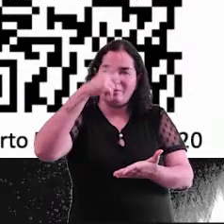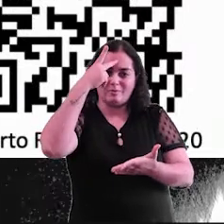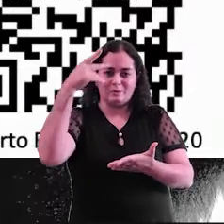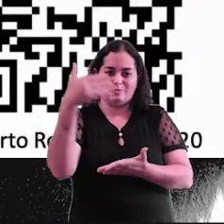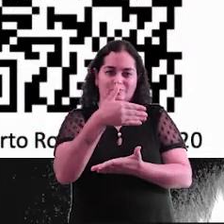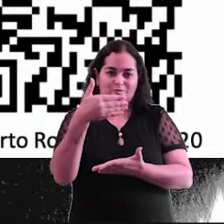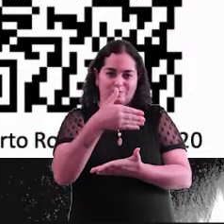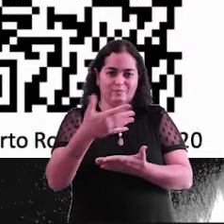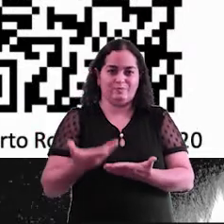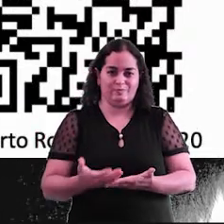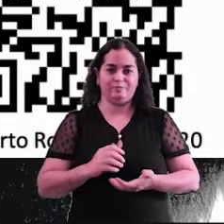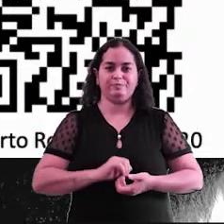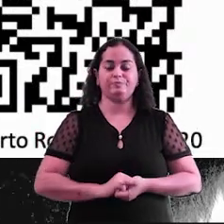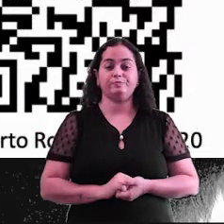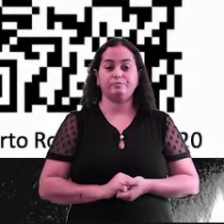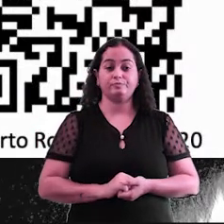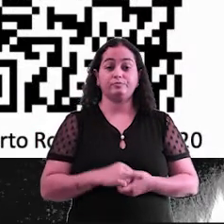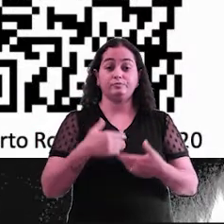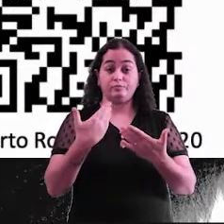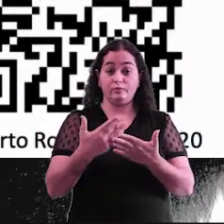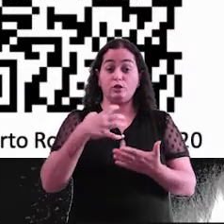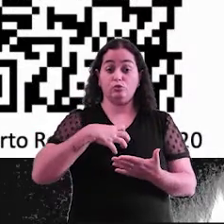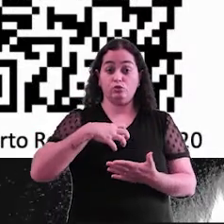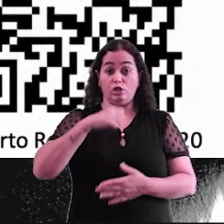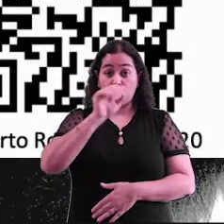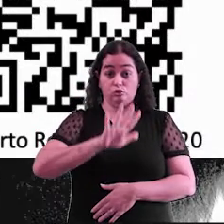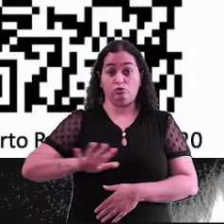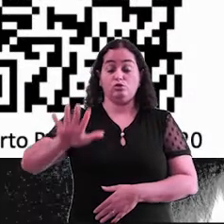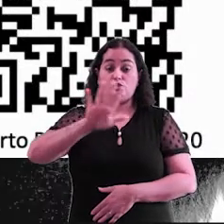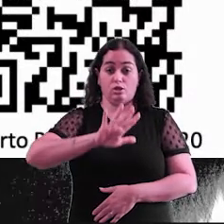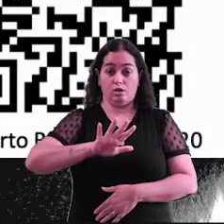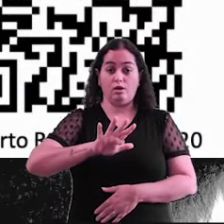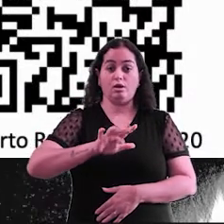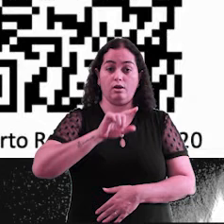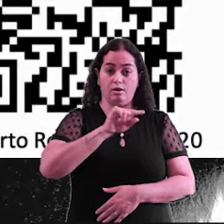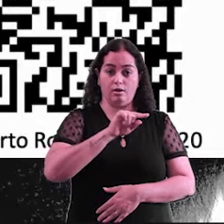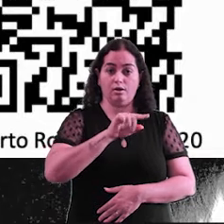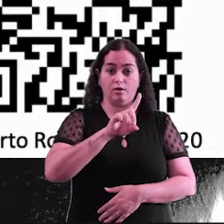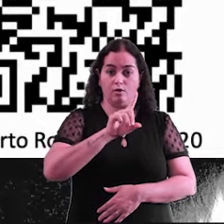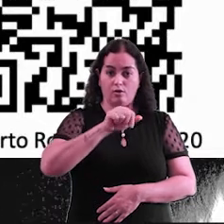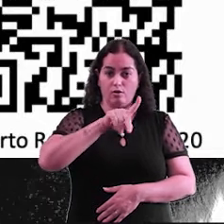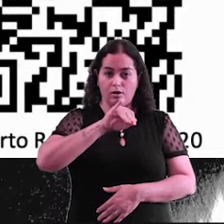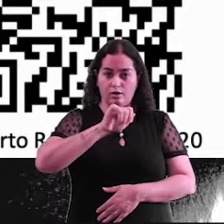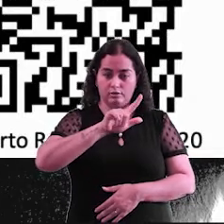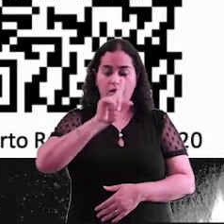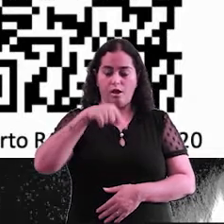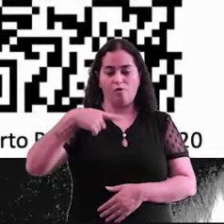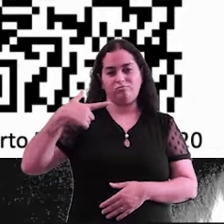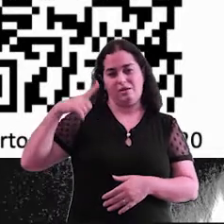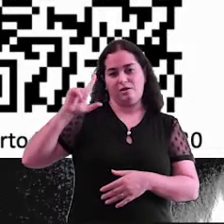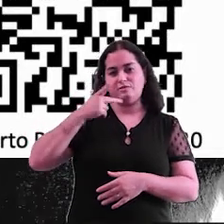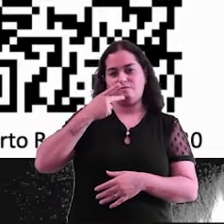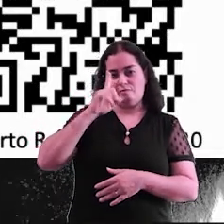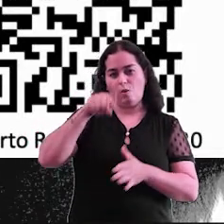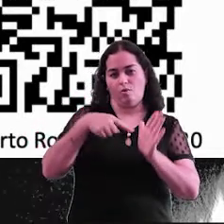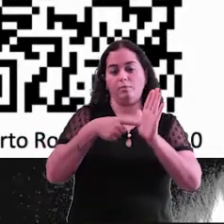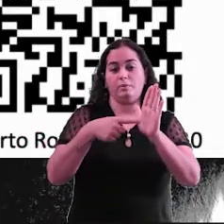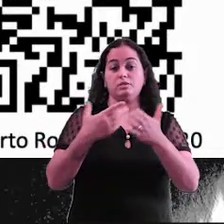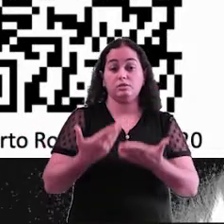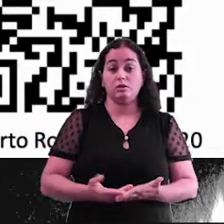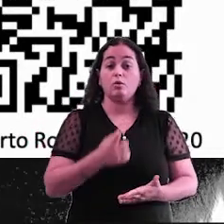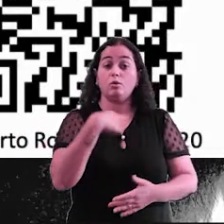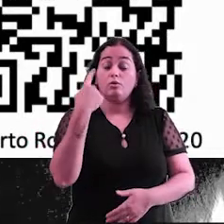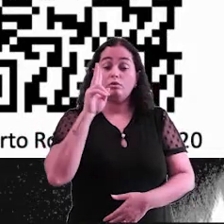isso na apresentação, a gente viu como resultado que pelo menos uma centena de museus na